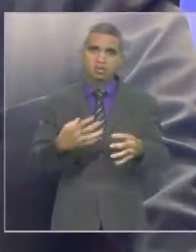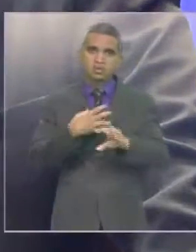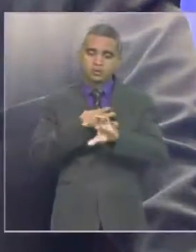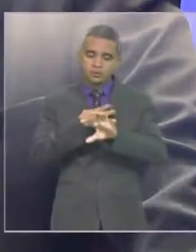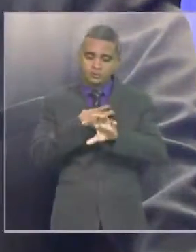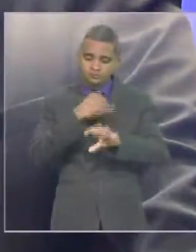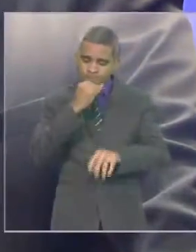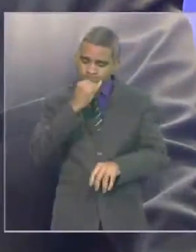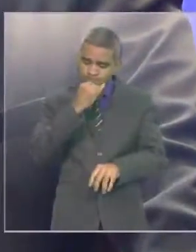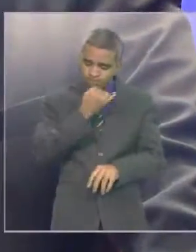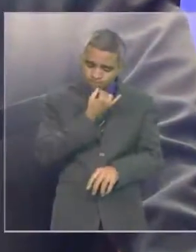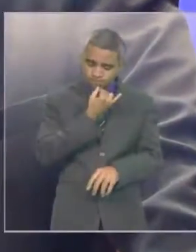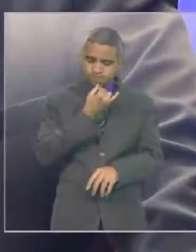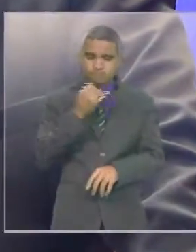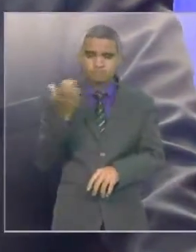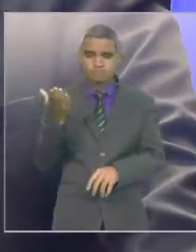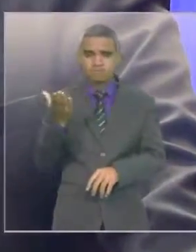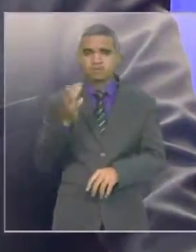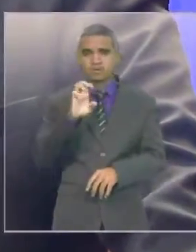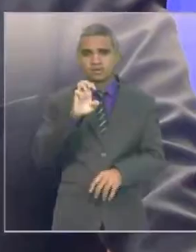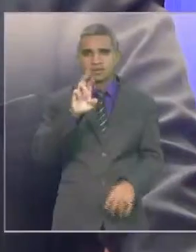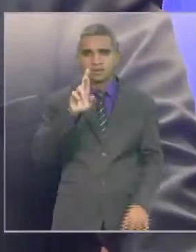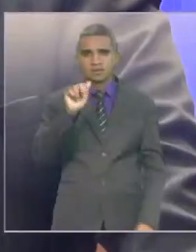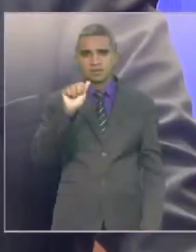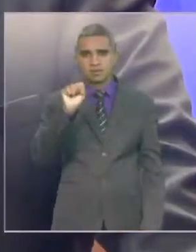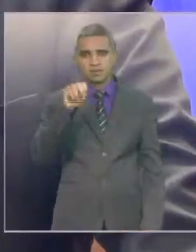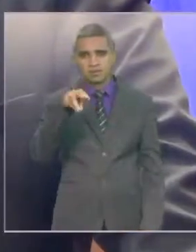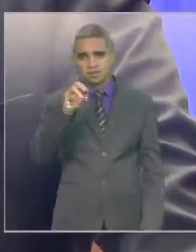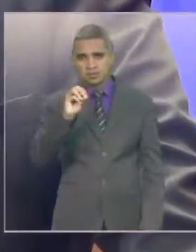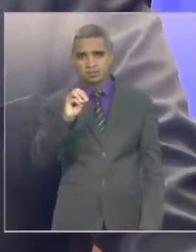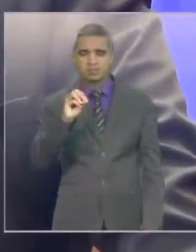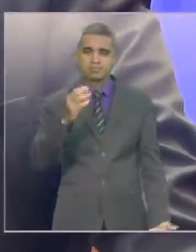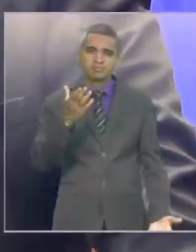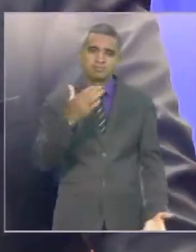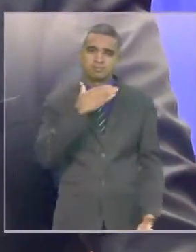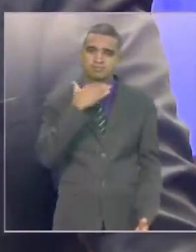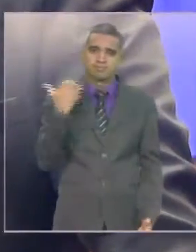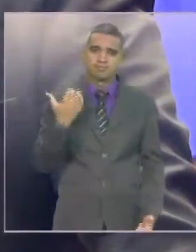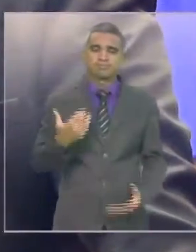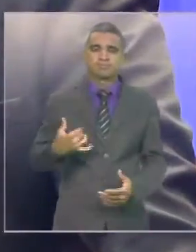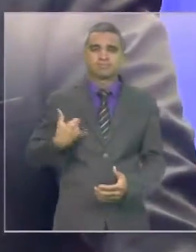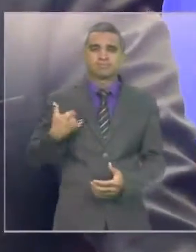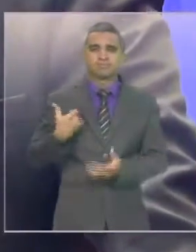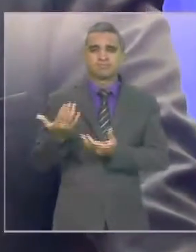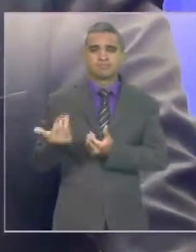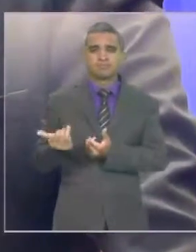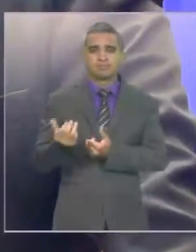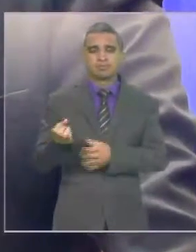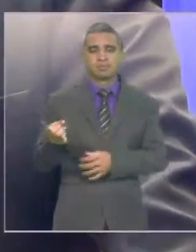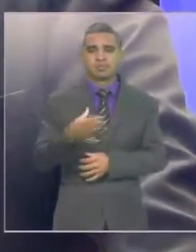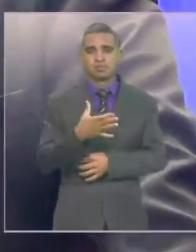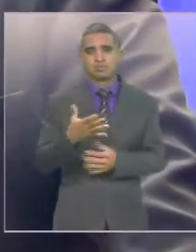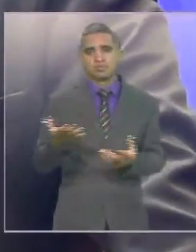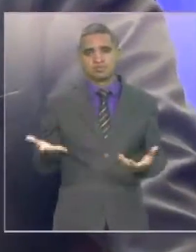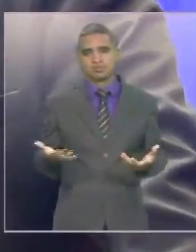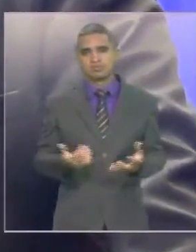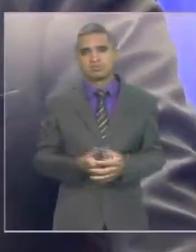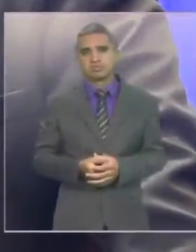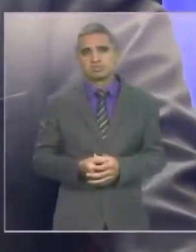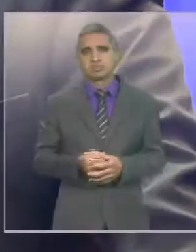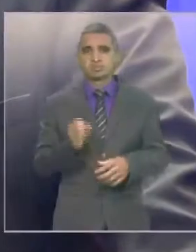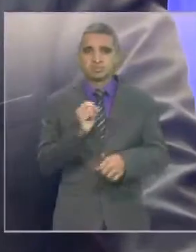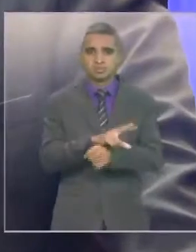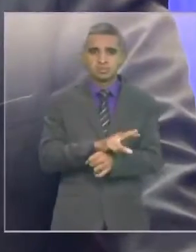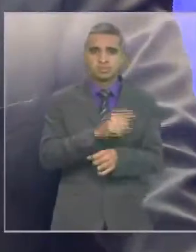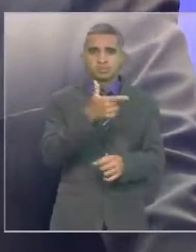do soldado perazzo camarada novo tanto é que em 2014 vi as cenas da